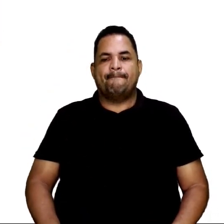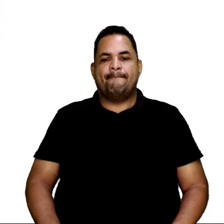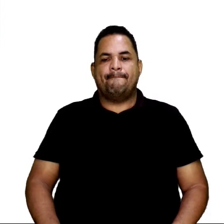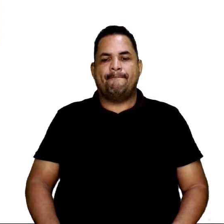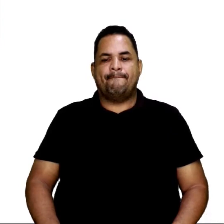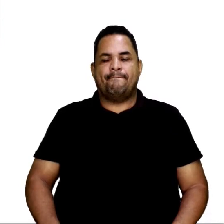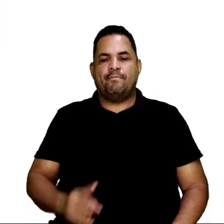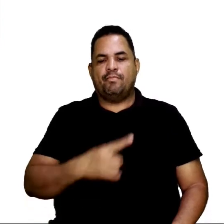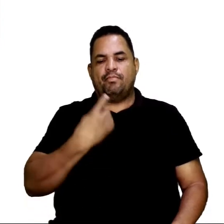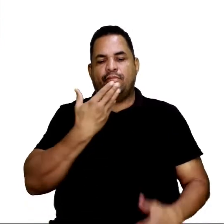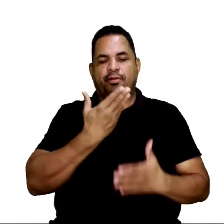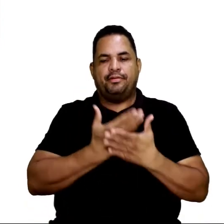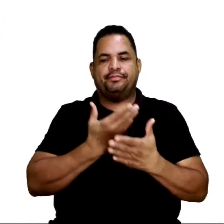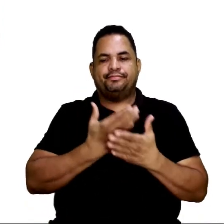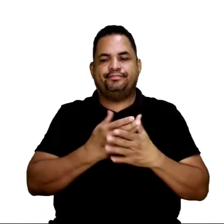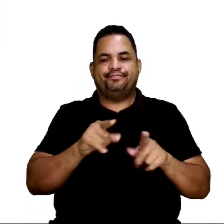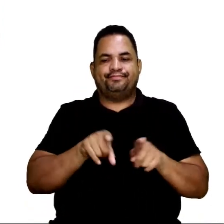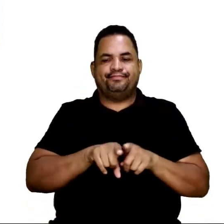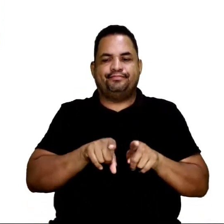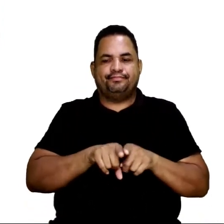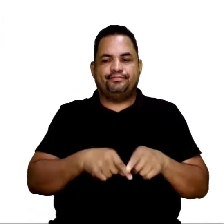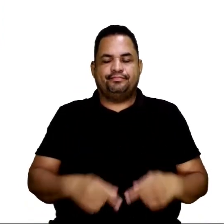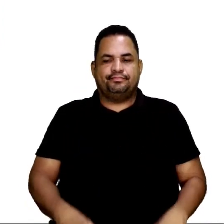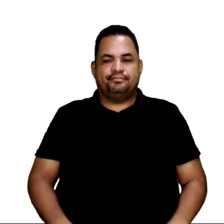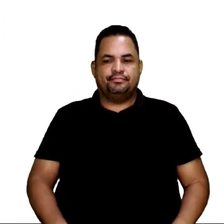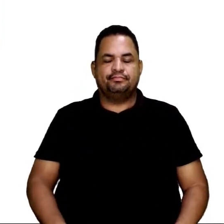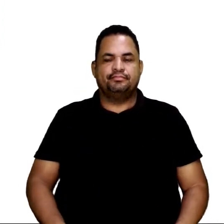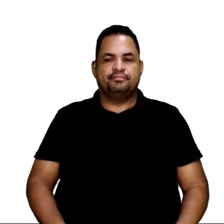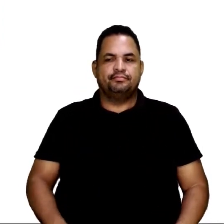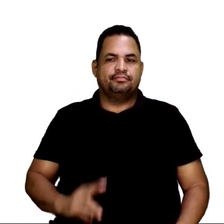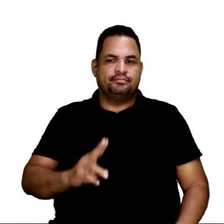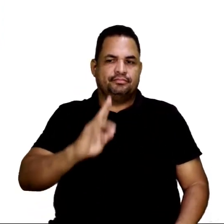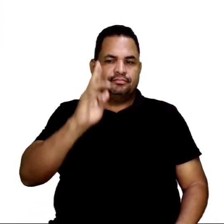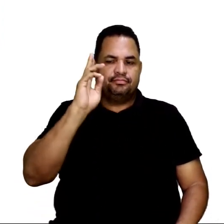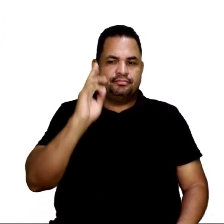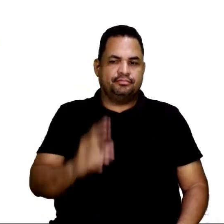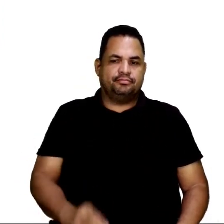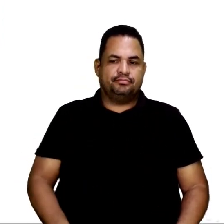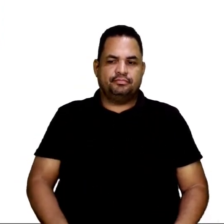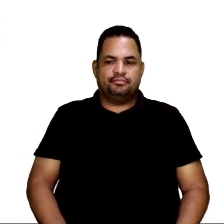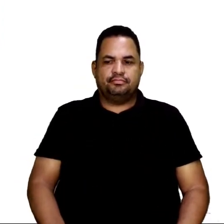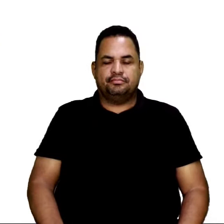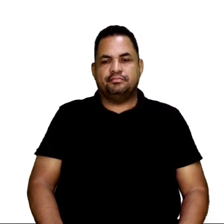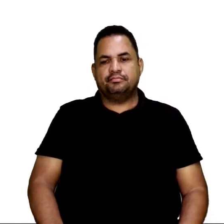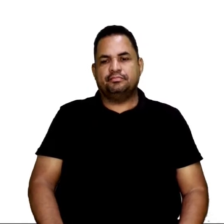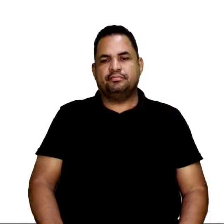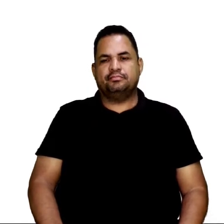já vimos isso também, tá bom? Vamos seguindo.